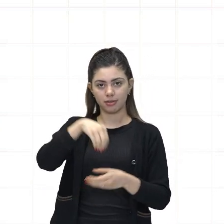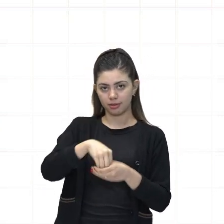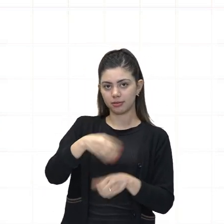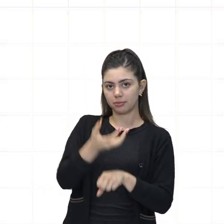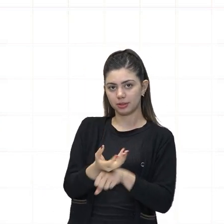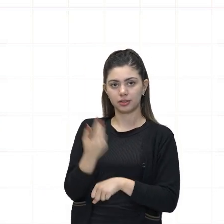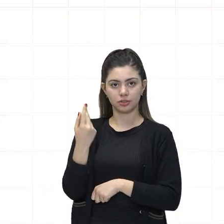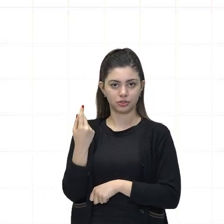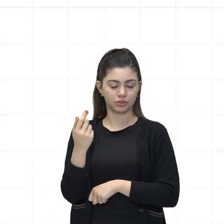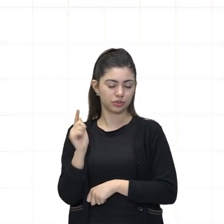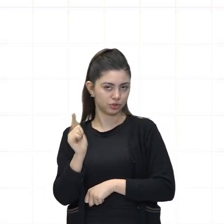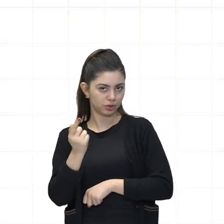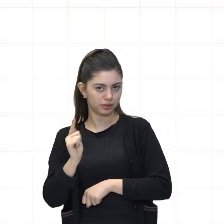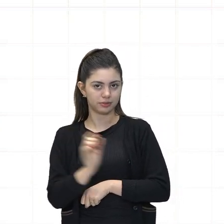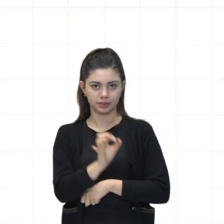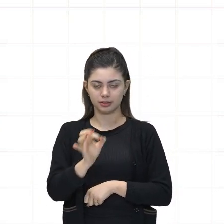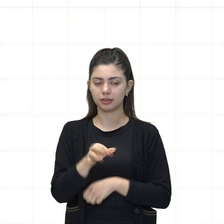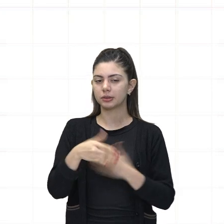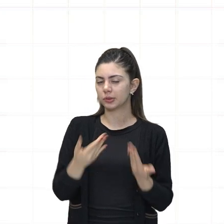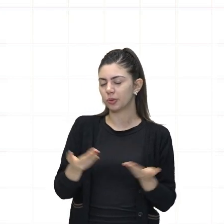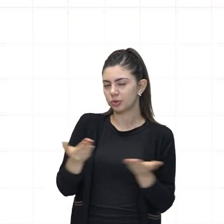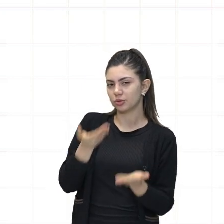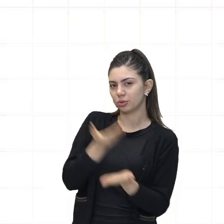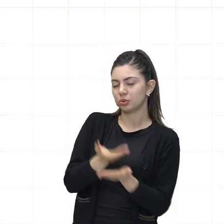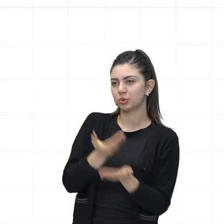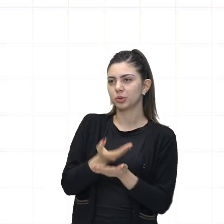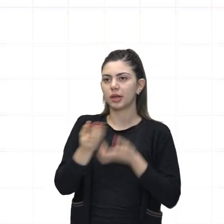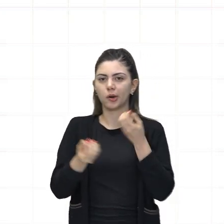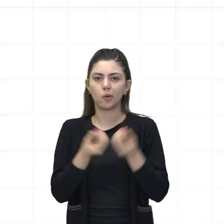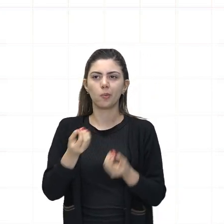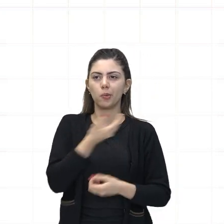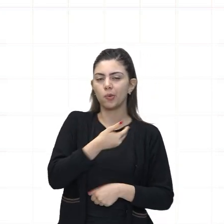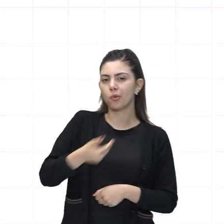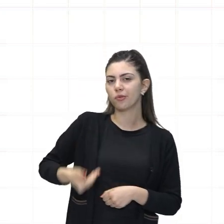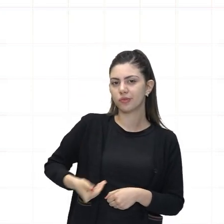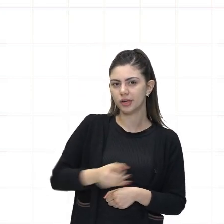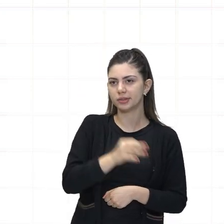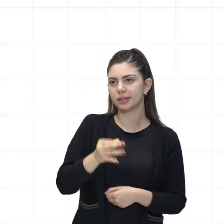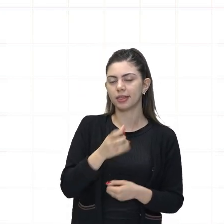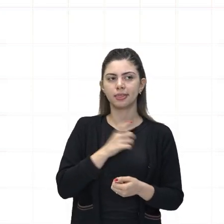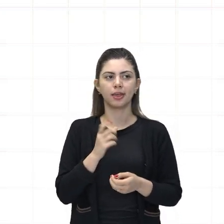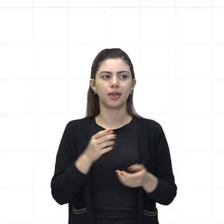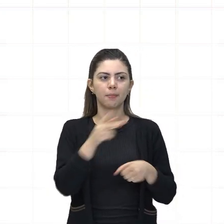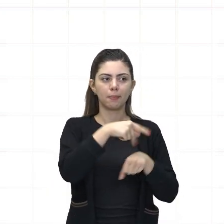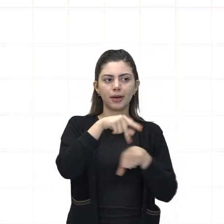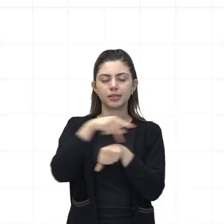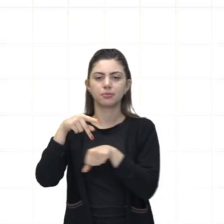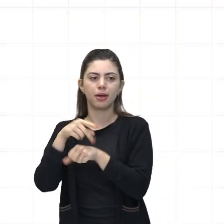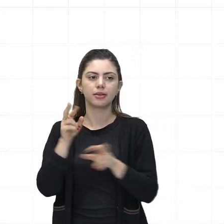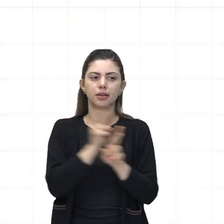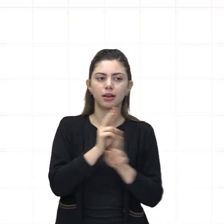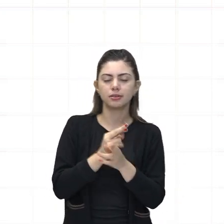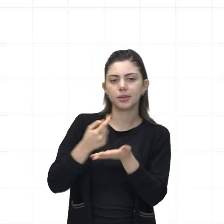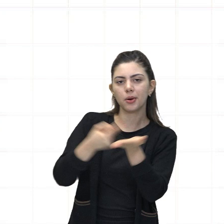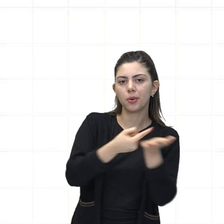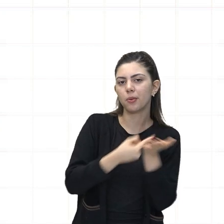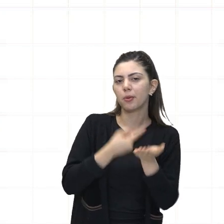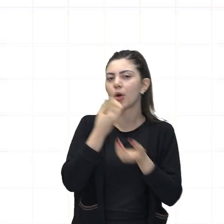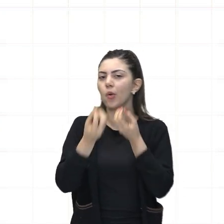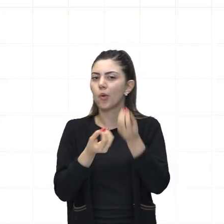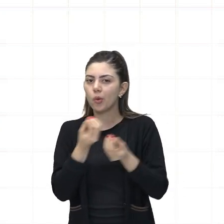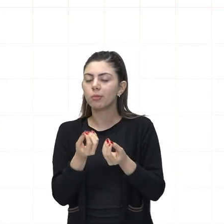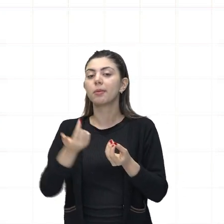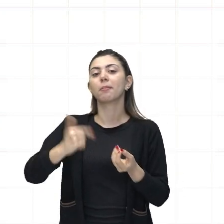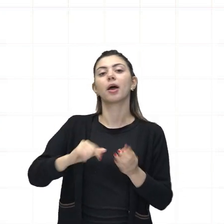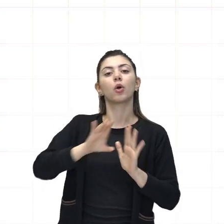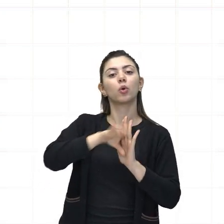vai entender o que é a questão dos governos, como é que funciona as relações internacionais, né? Qual o conceito